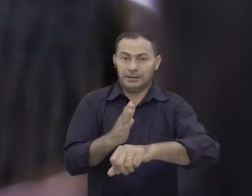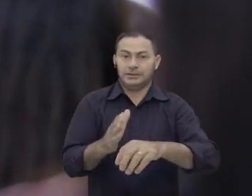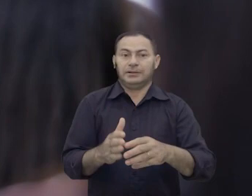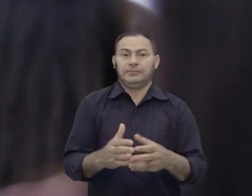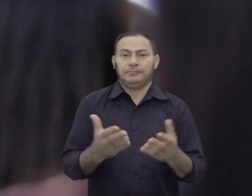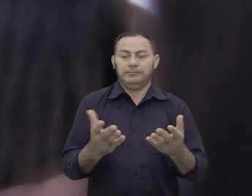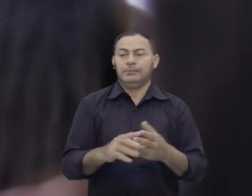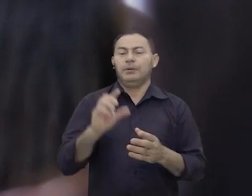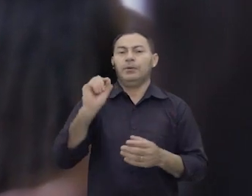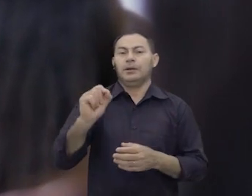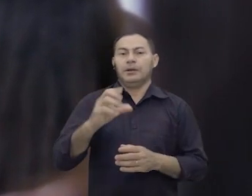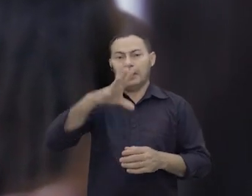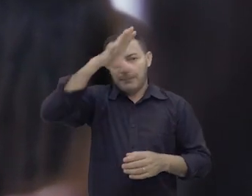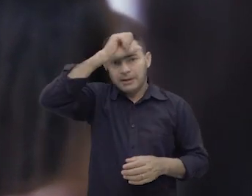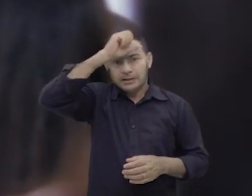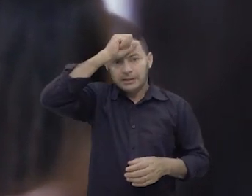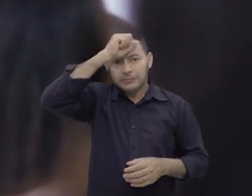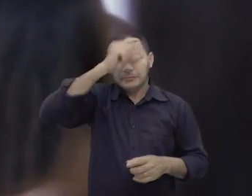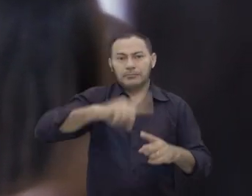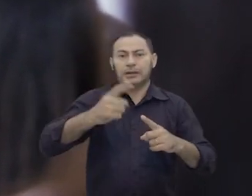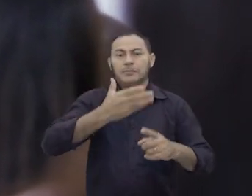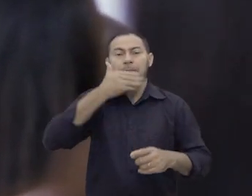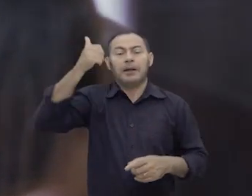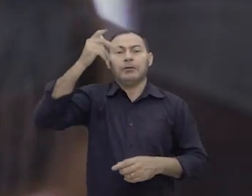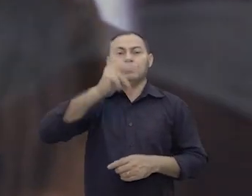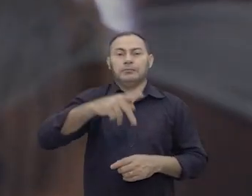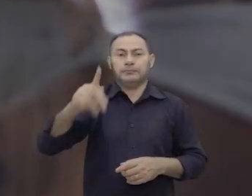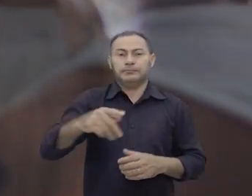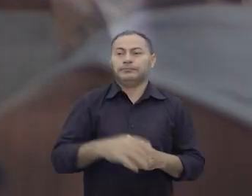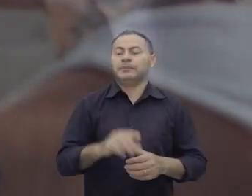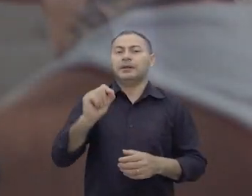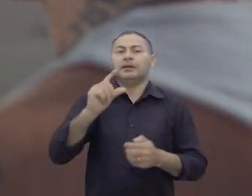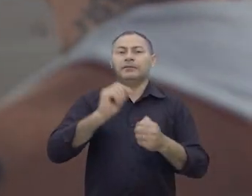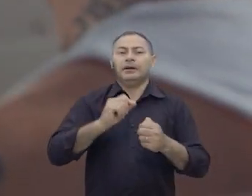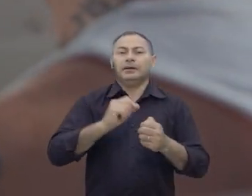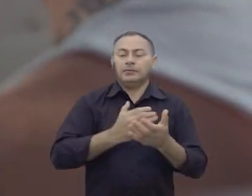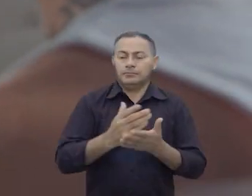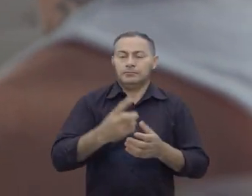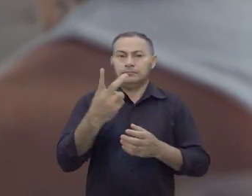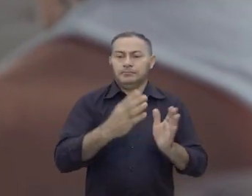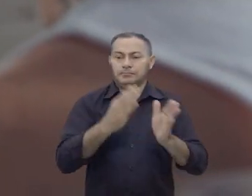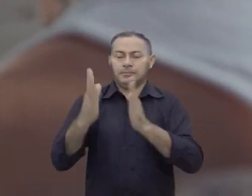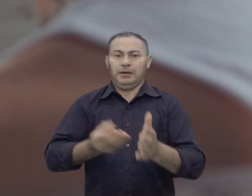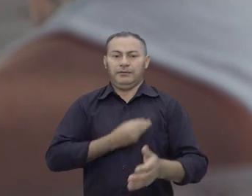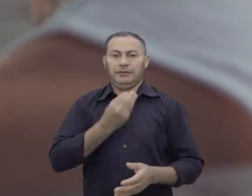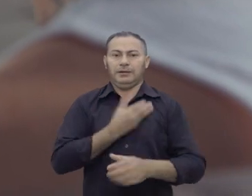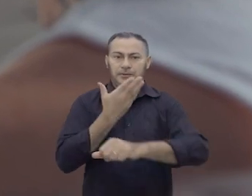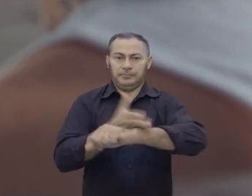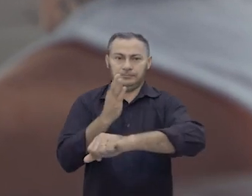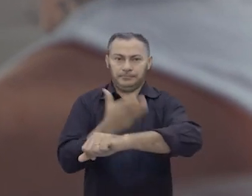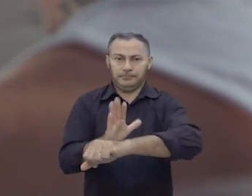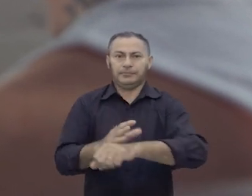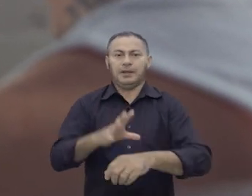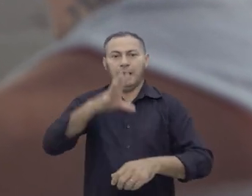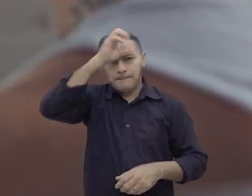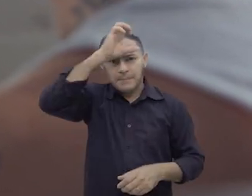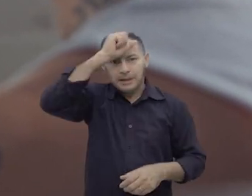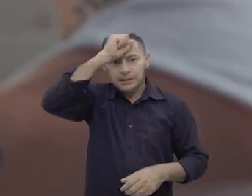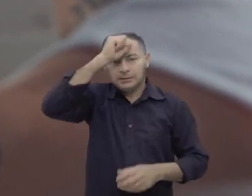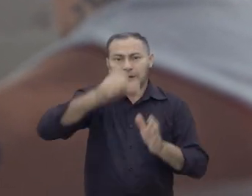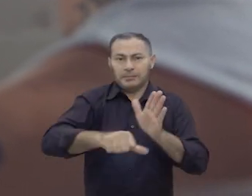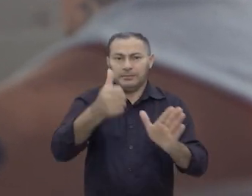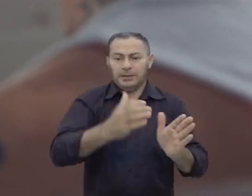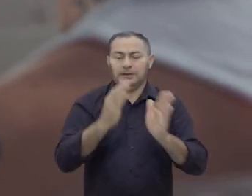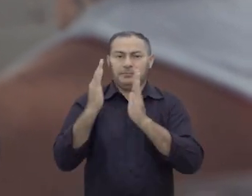colocando em prática aquilo que aprenderam. Mas o melhor professor é aquele que passou a segunda parte de sua vida praticando o